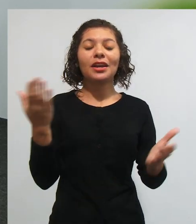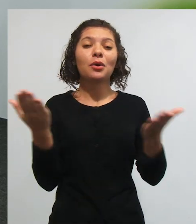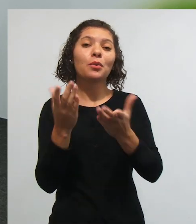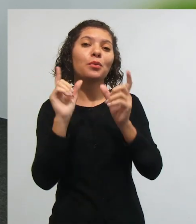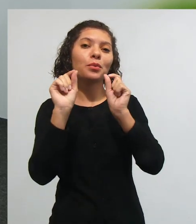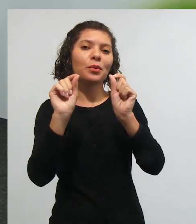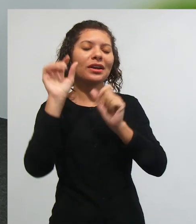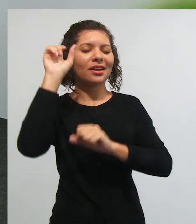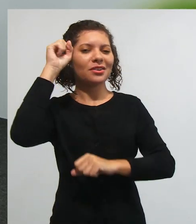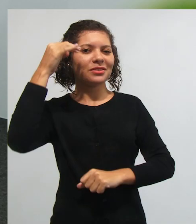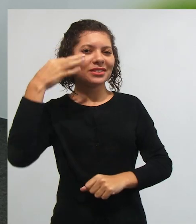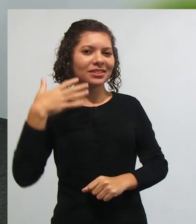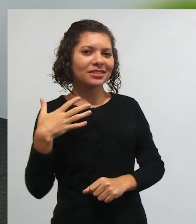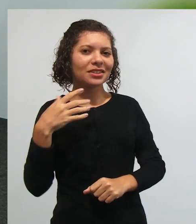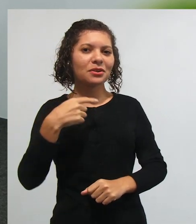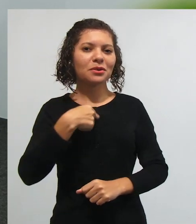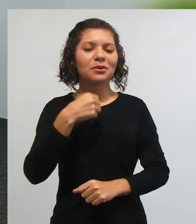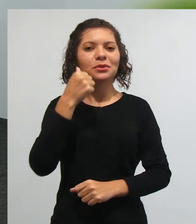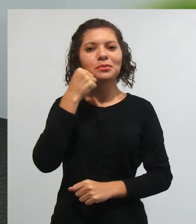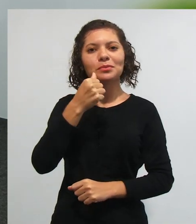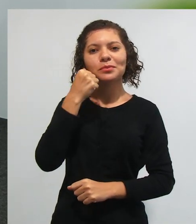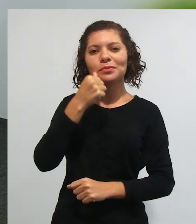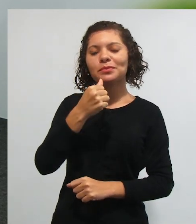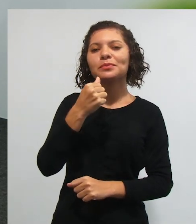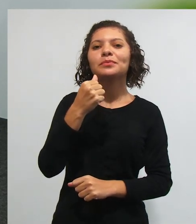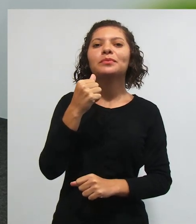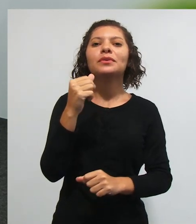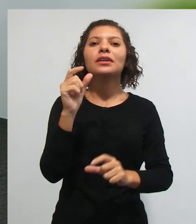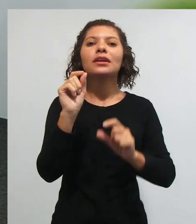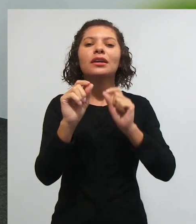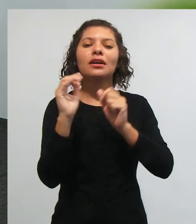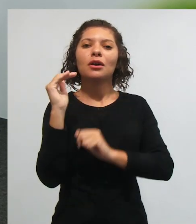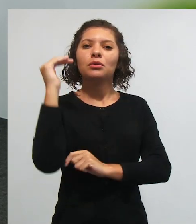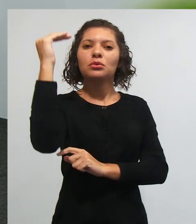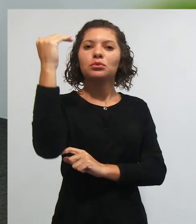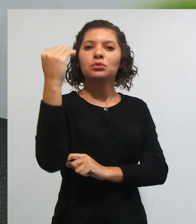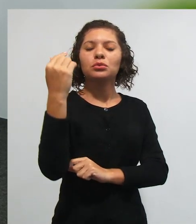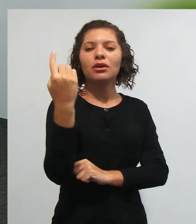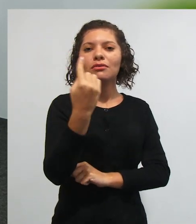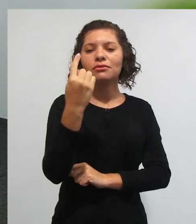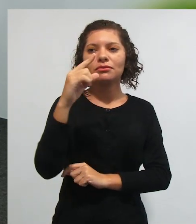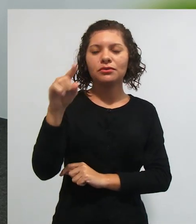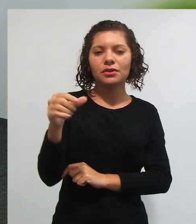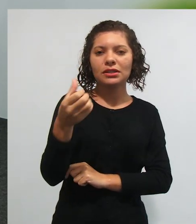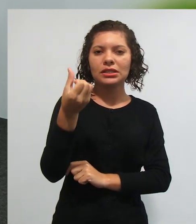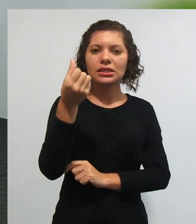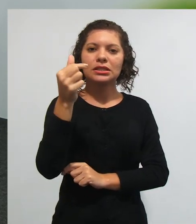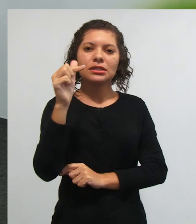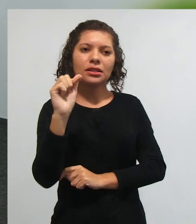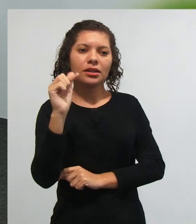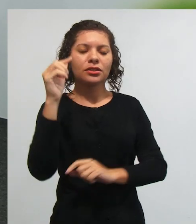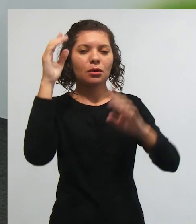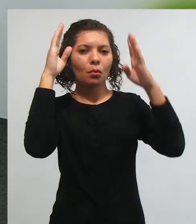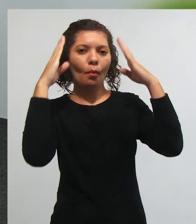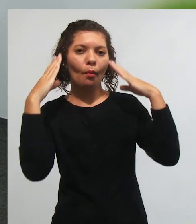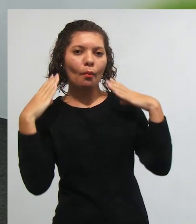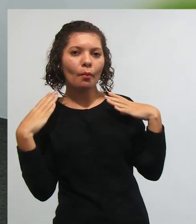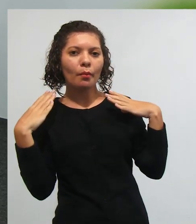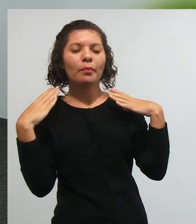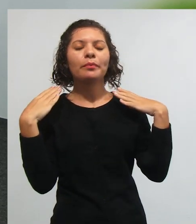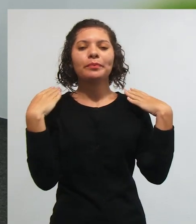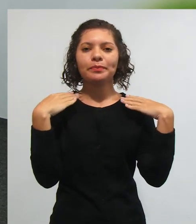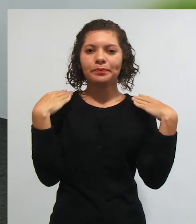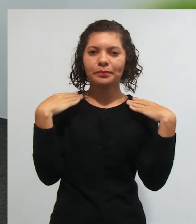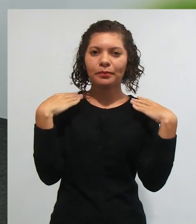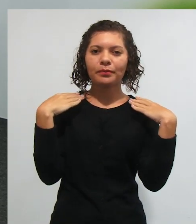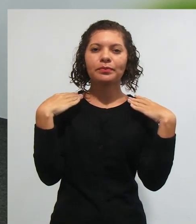UDI s para vocês eu sou uma mulher parda de 1,67 m tenho cabelos pretos lisos e na